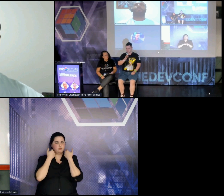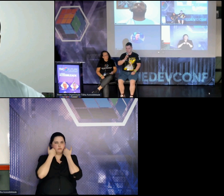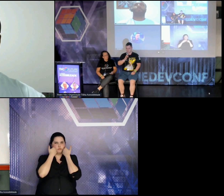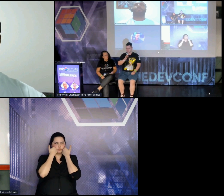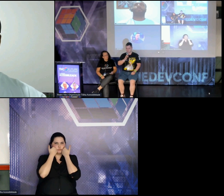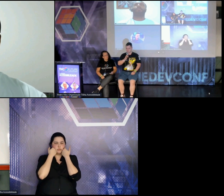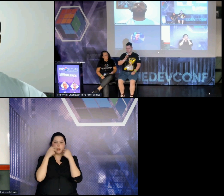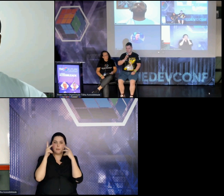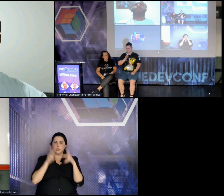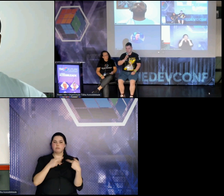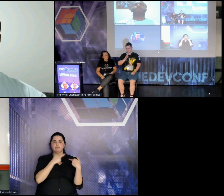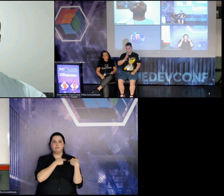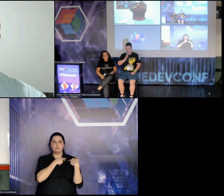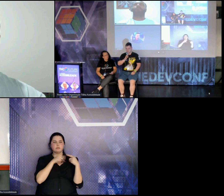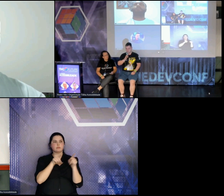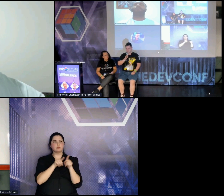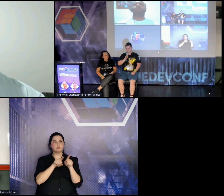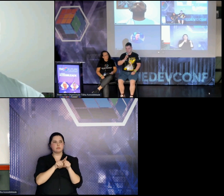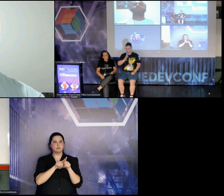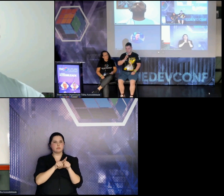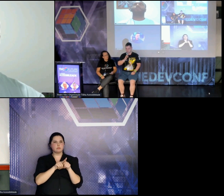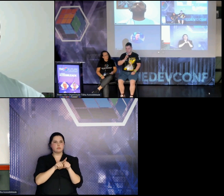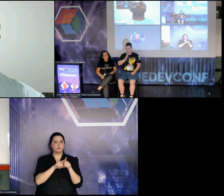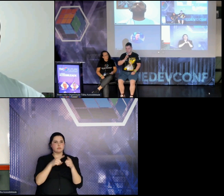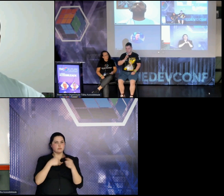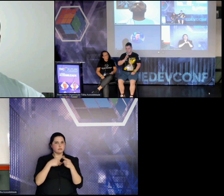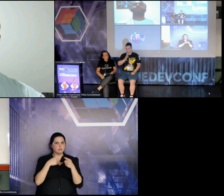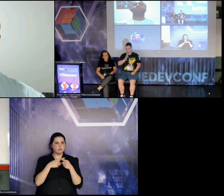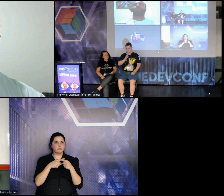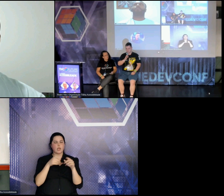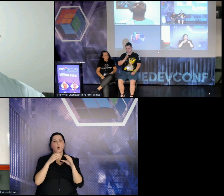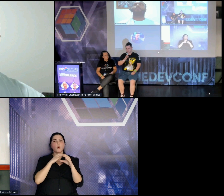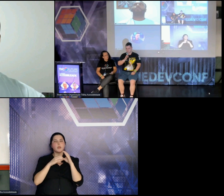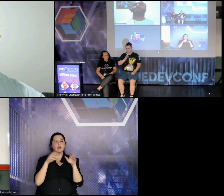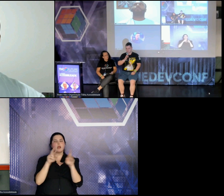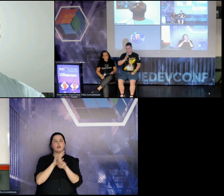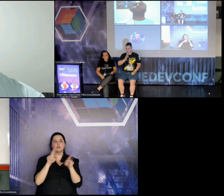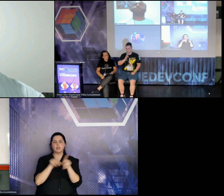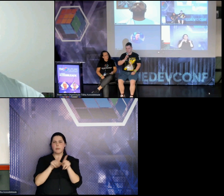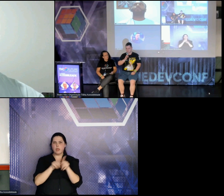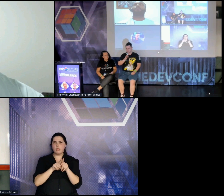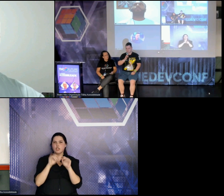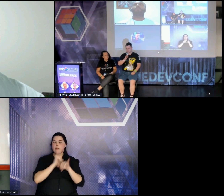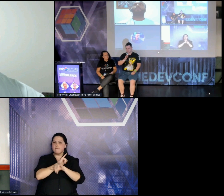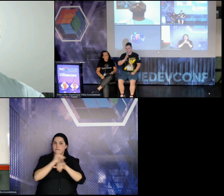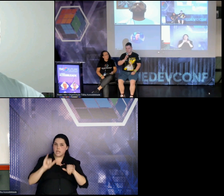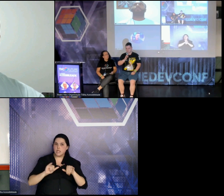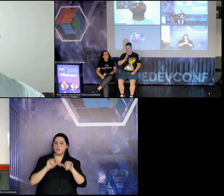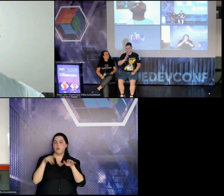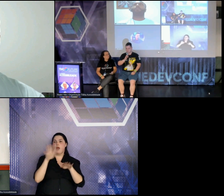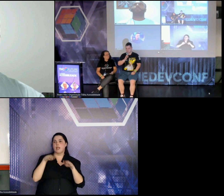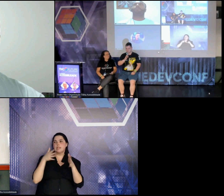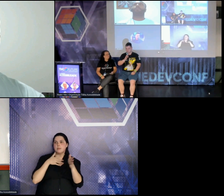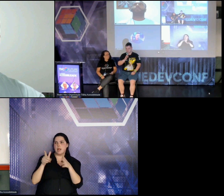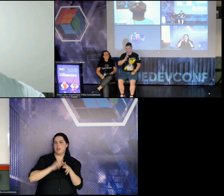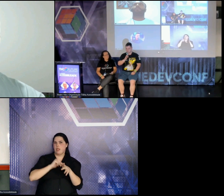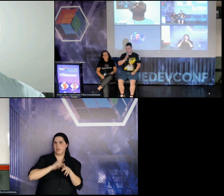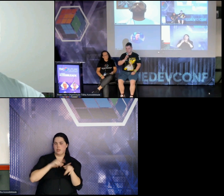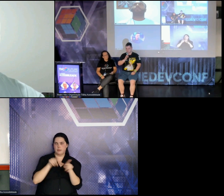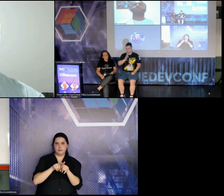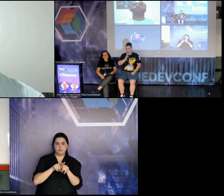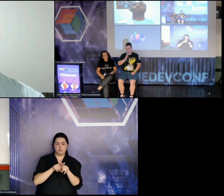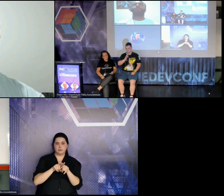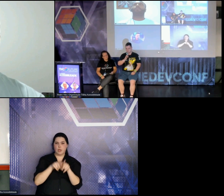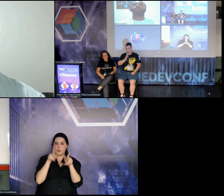muito sponsor, porque aí eles vão lançar um comunicado, eles já colocam a parte de acessibilidade, então as pessoas vão